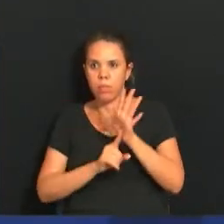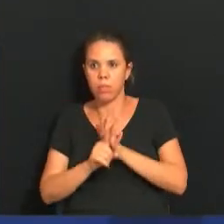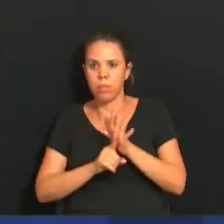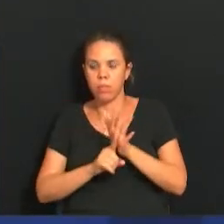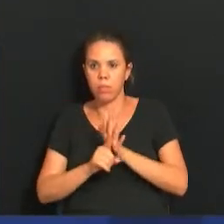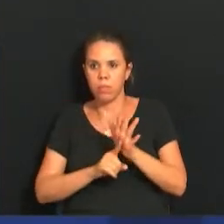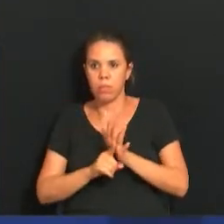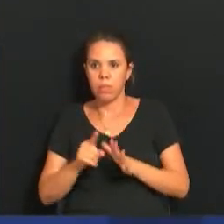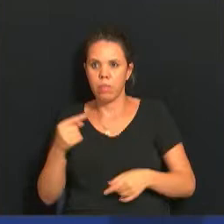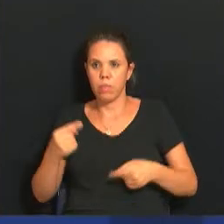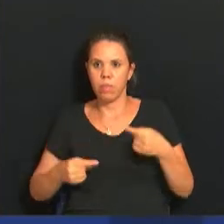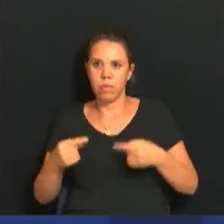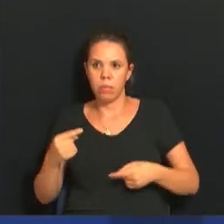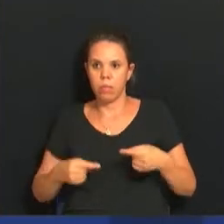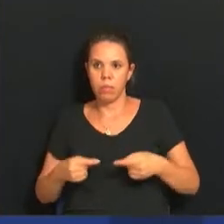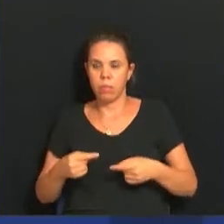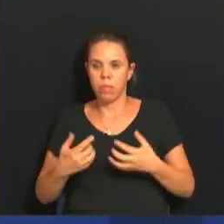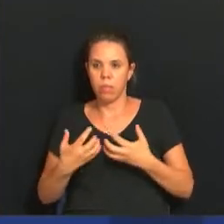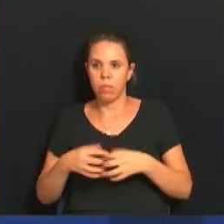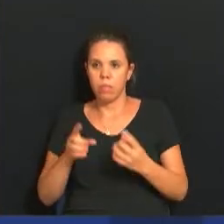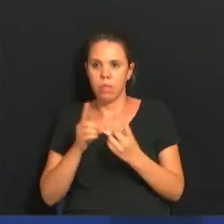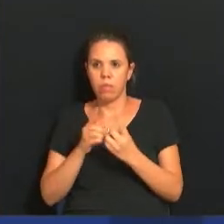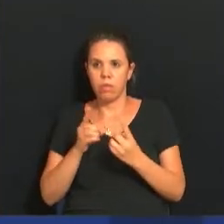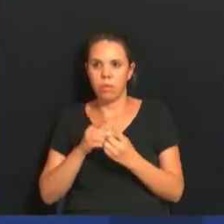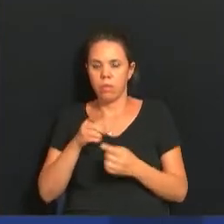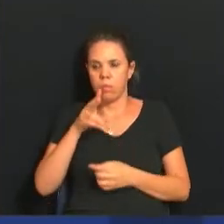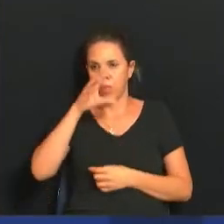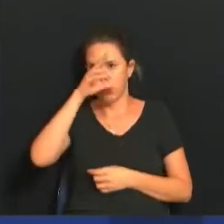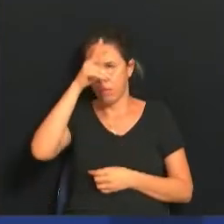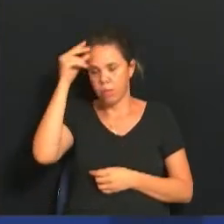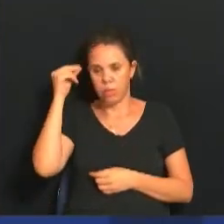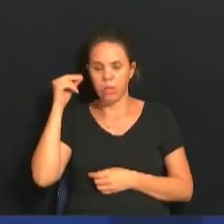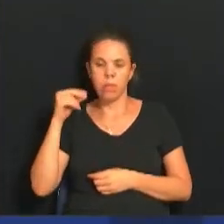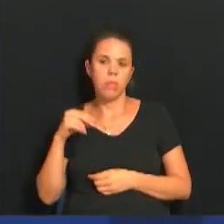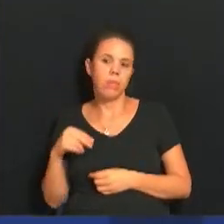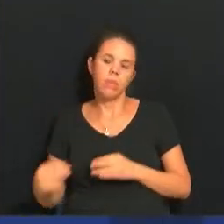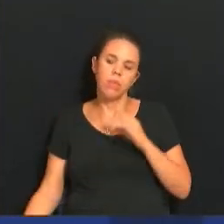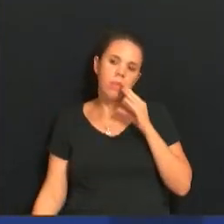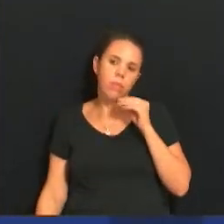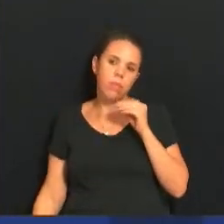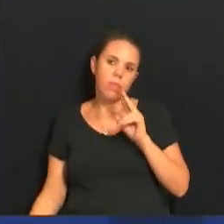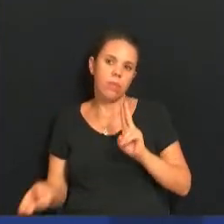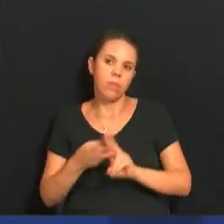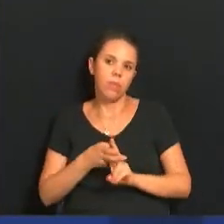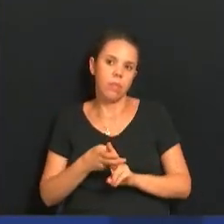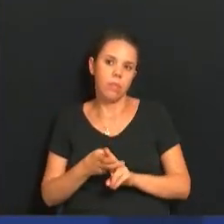para discutir o funcionalismo público, foi debatido o SUS e